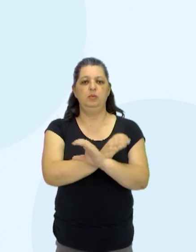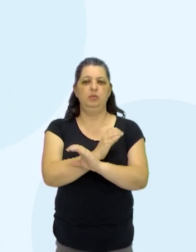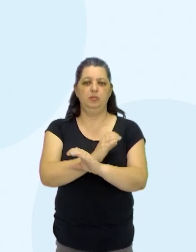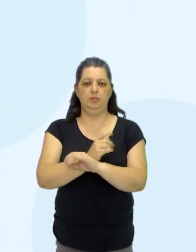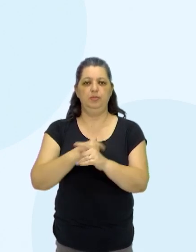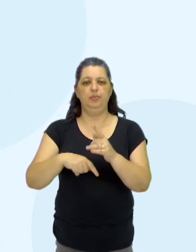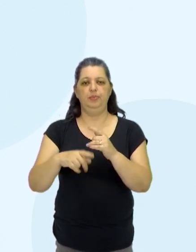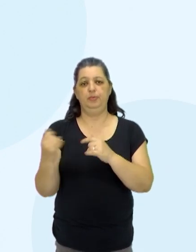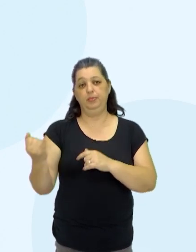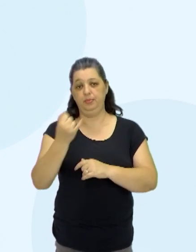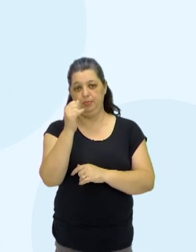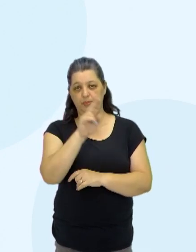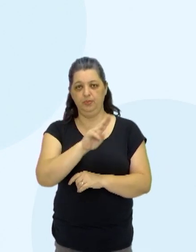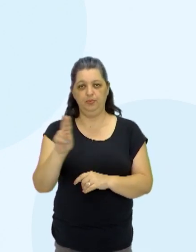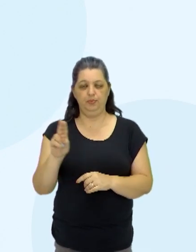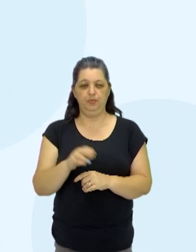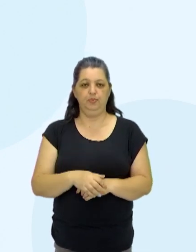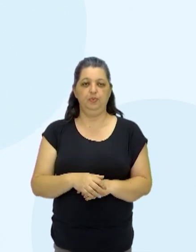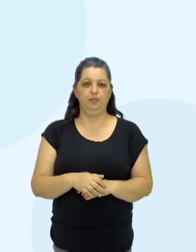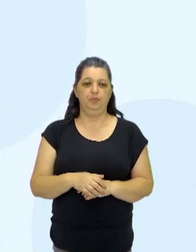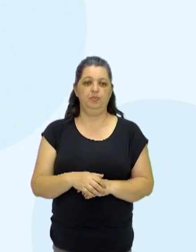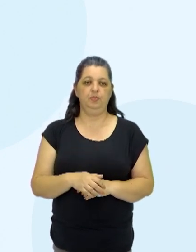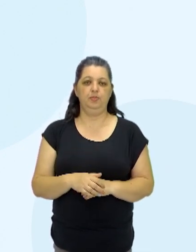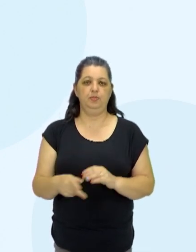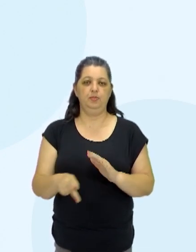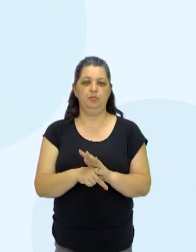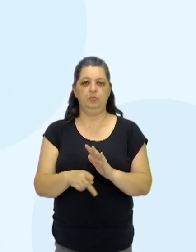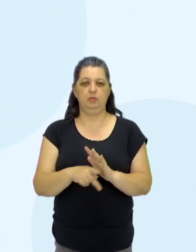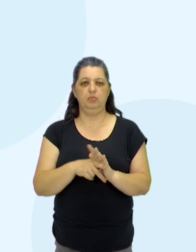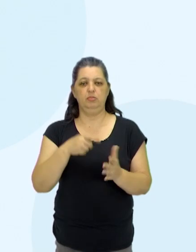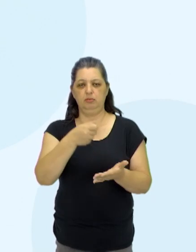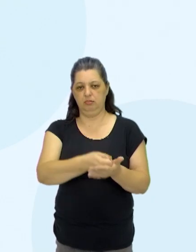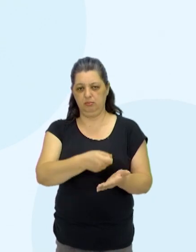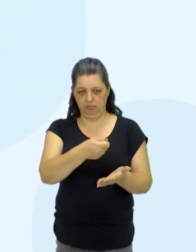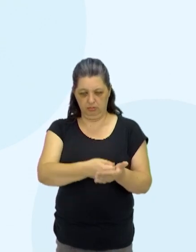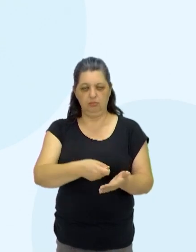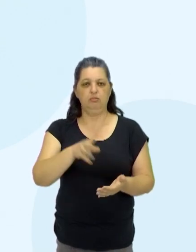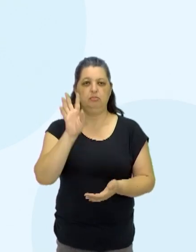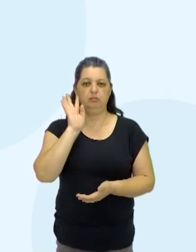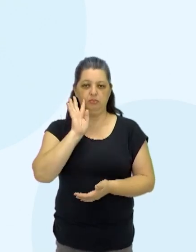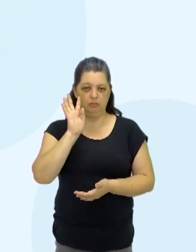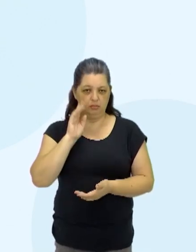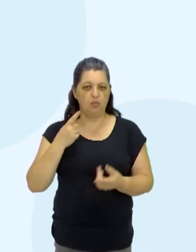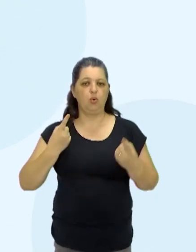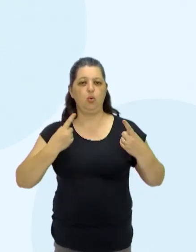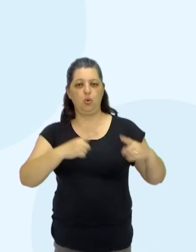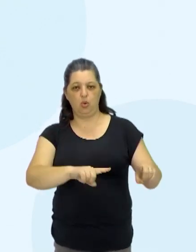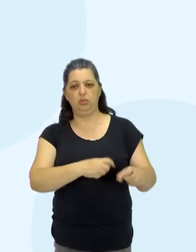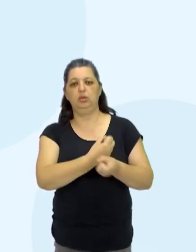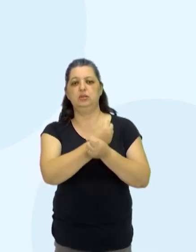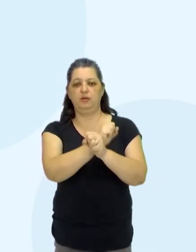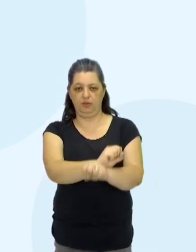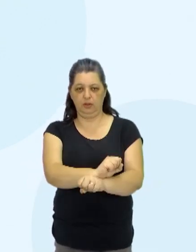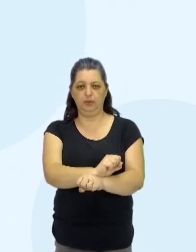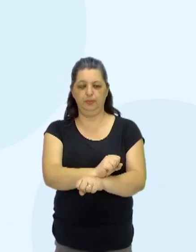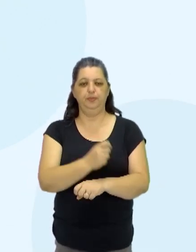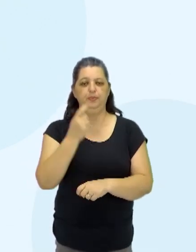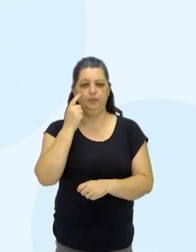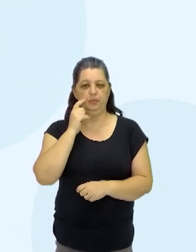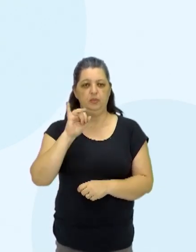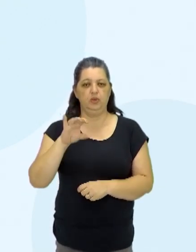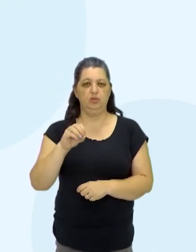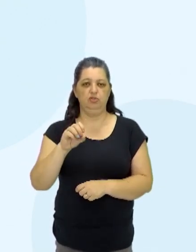importantes nomes que fizeram uma militância muito bacana contra a escravidão. A gente está vendo aqui o José